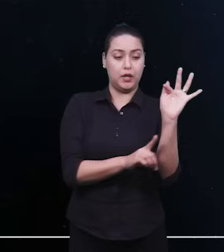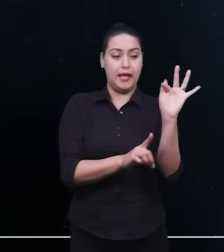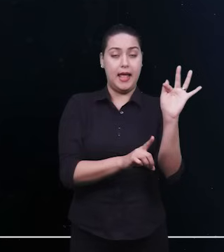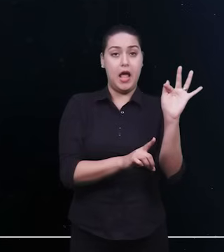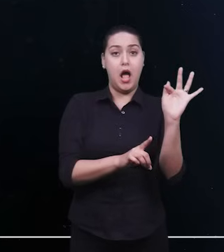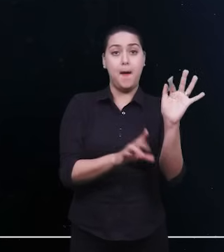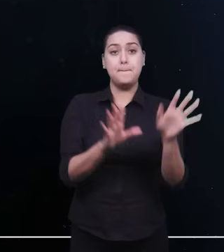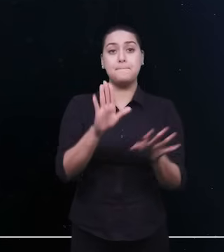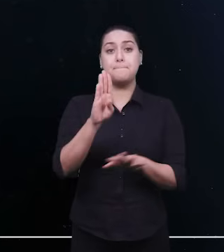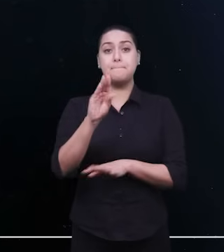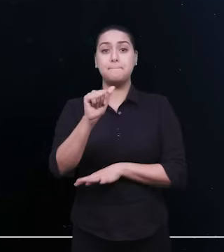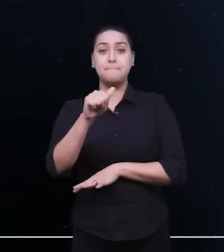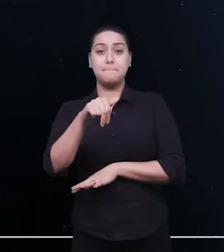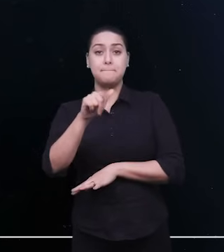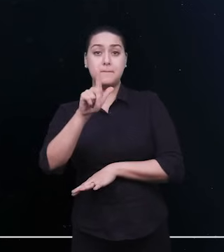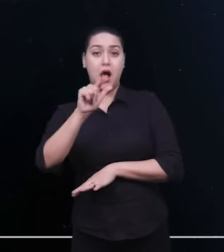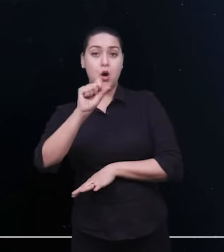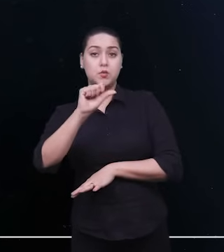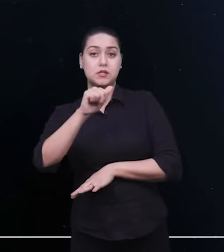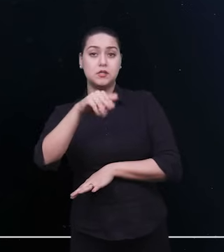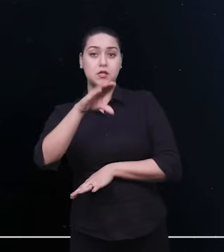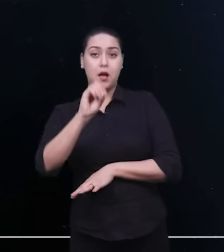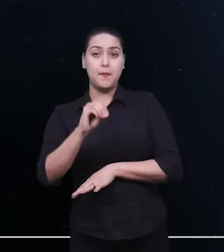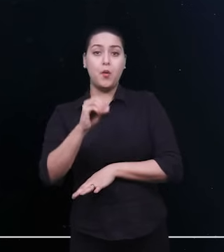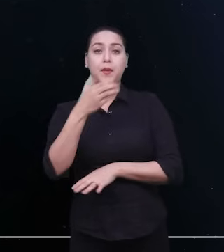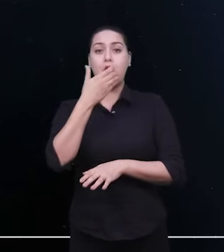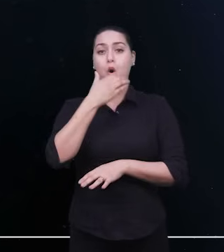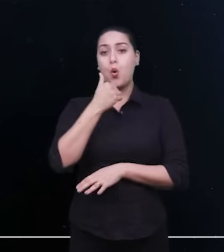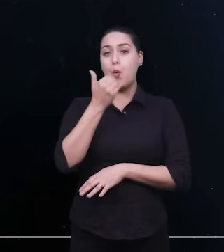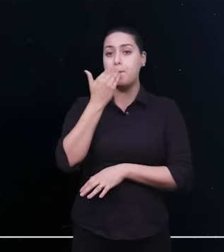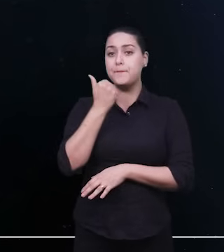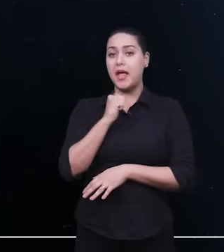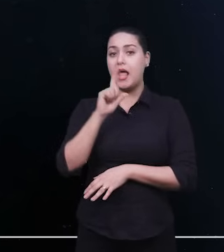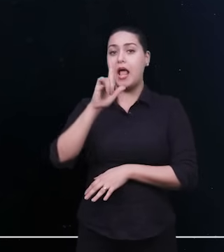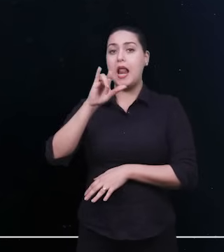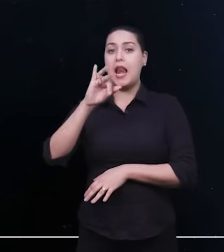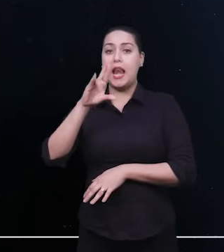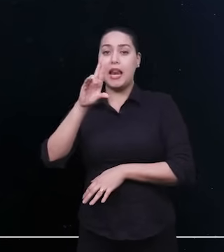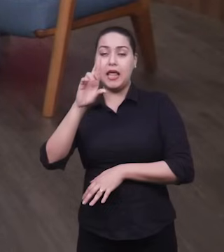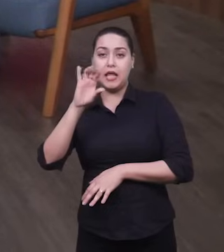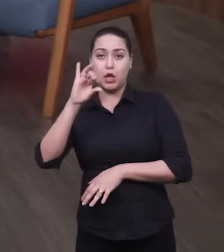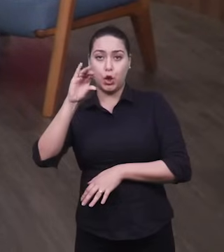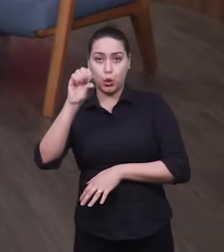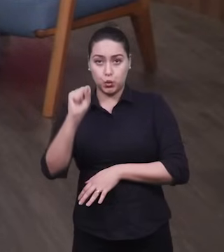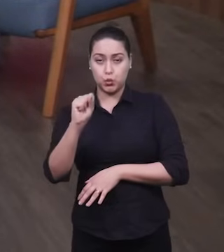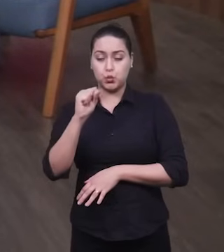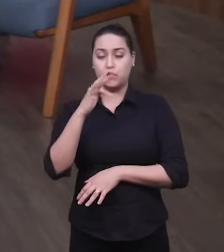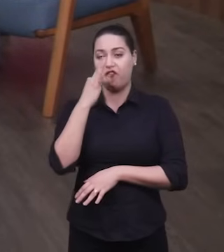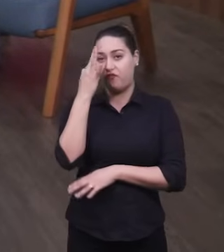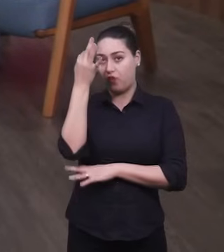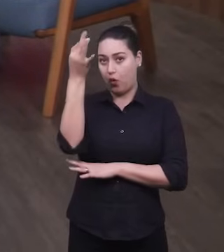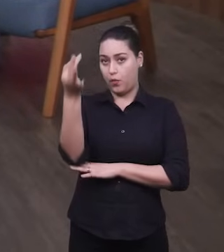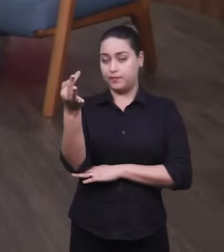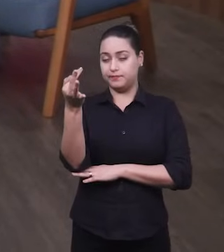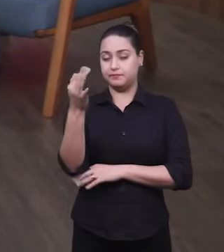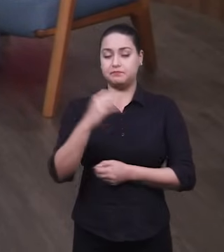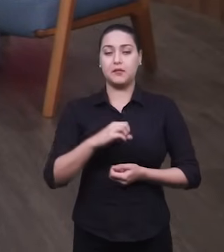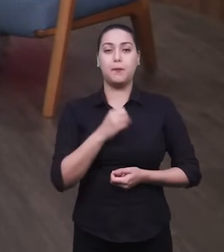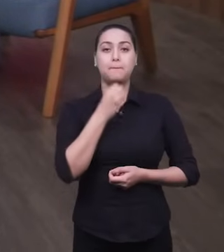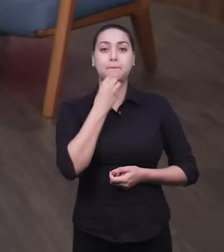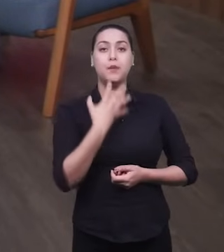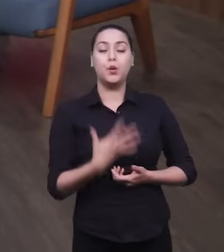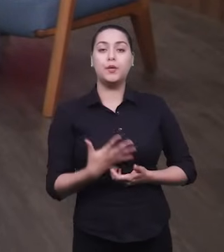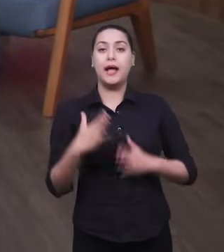nos jardins e para colher os lírios. Muito bem, a gente está falando sobre uma